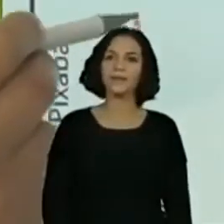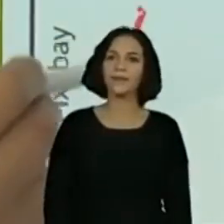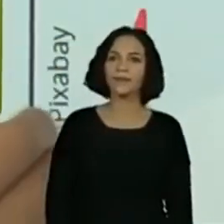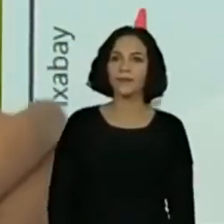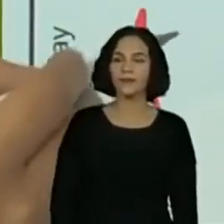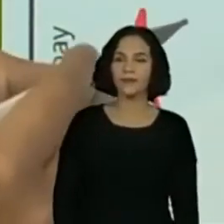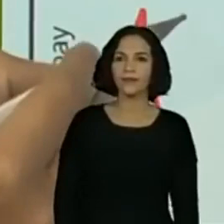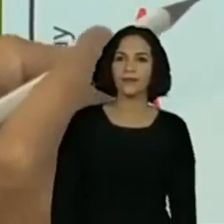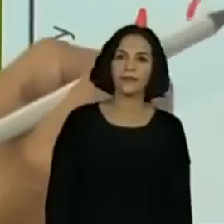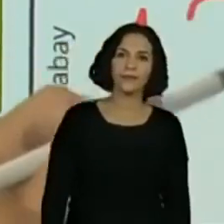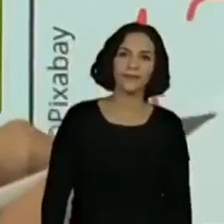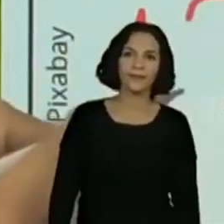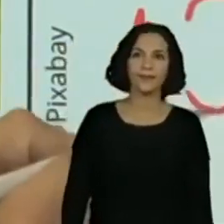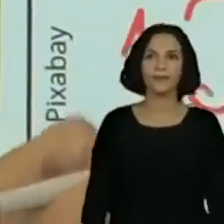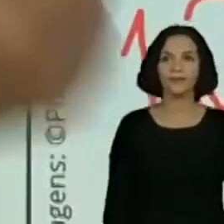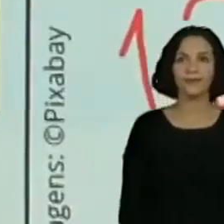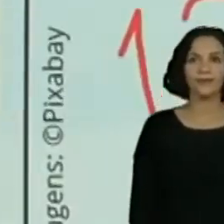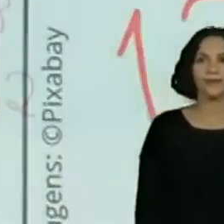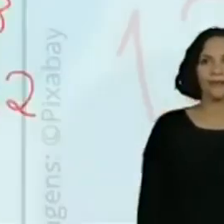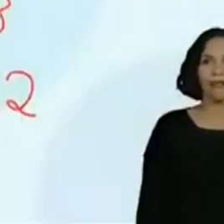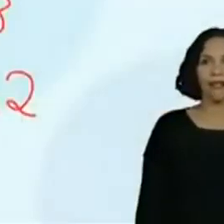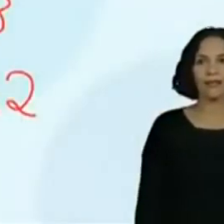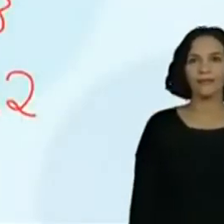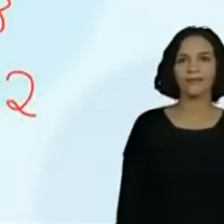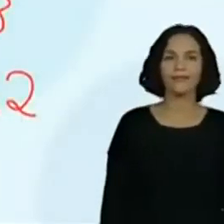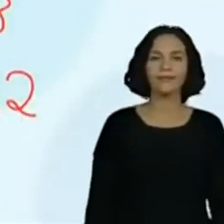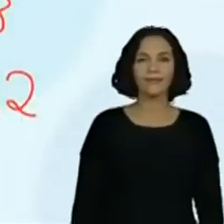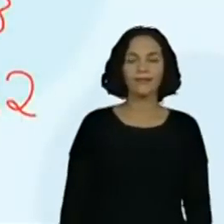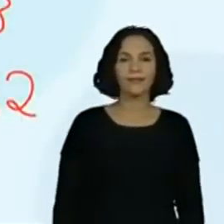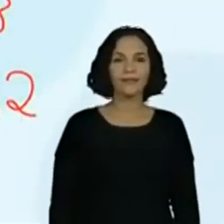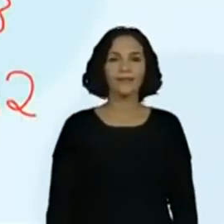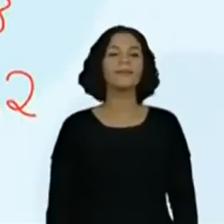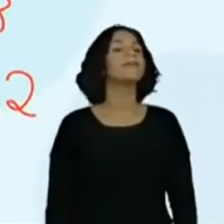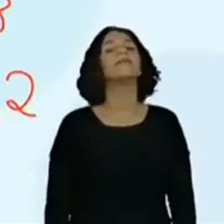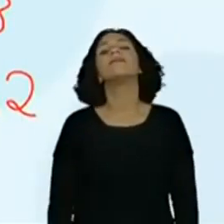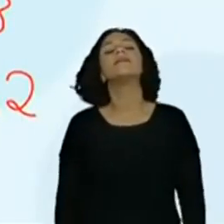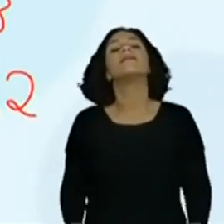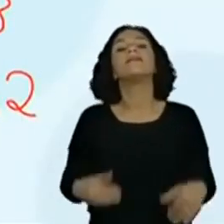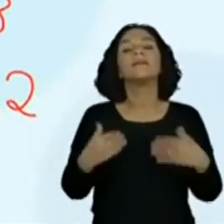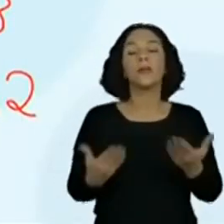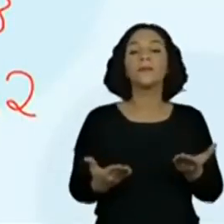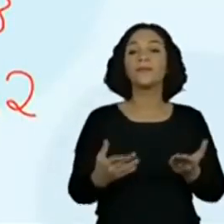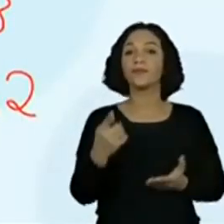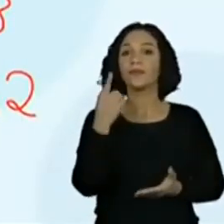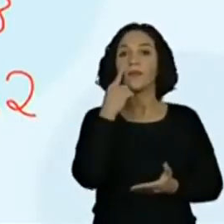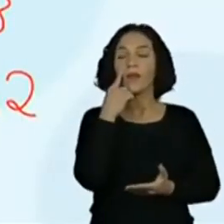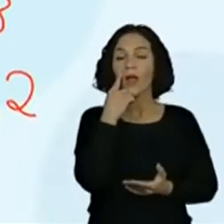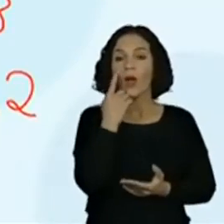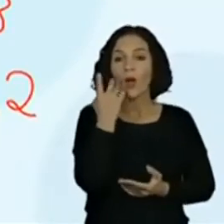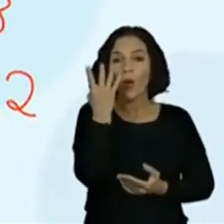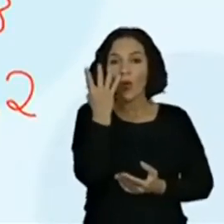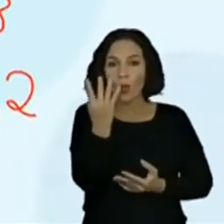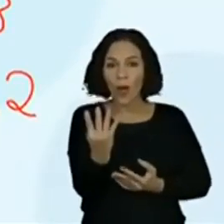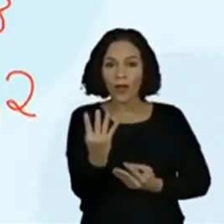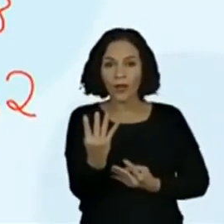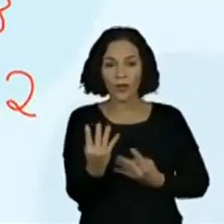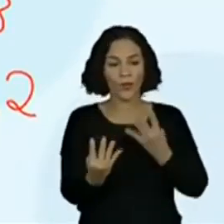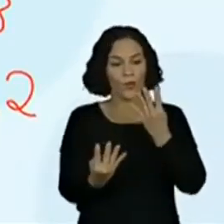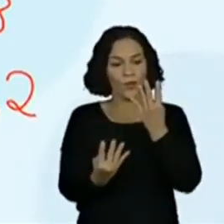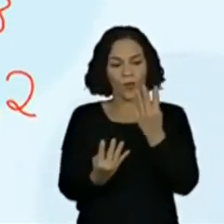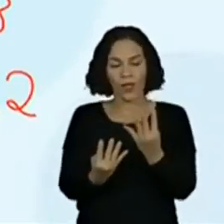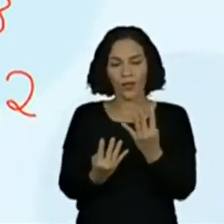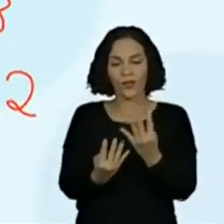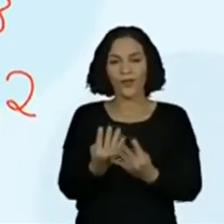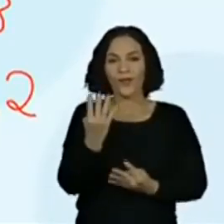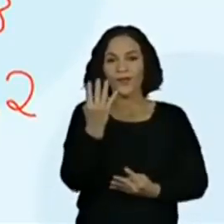9, 10, 11, 12. O que eu fiz aqui, professora Kelly? Você foi contando de 4 em 4 e fazendo as marcações. Então,